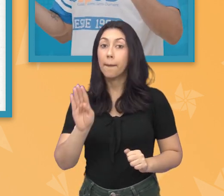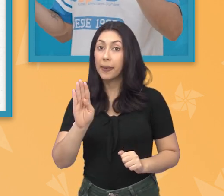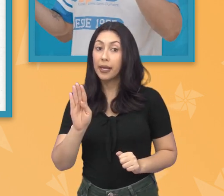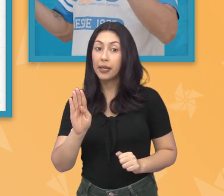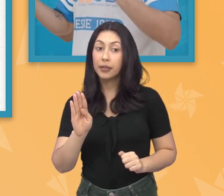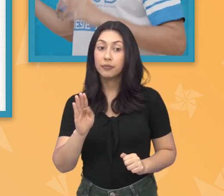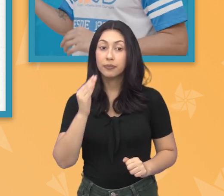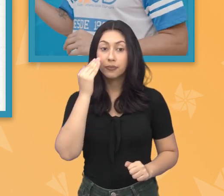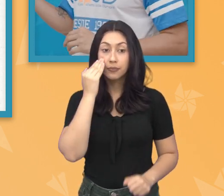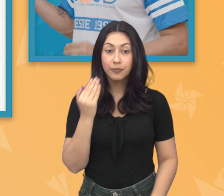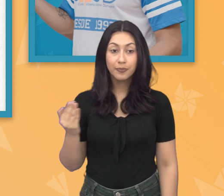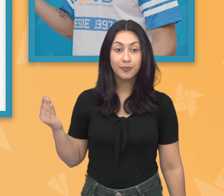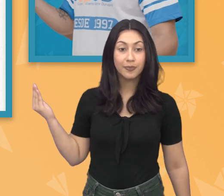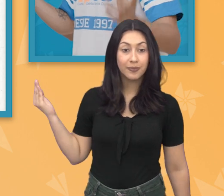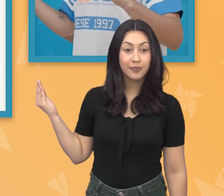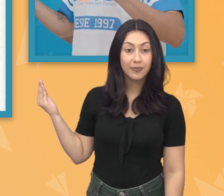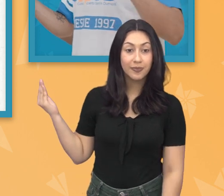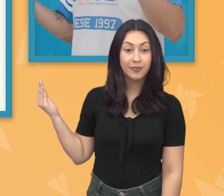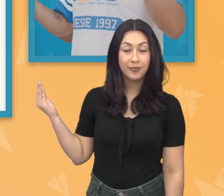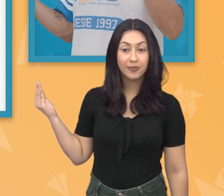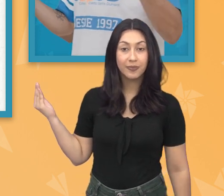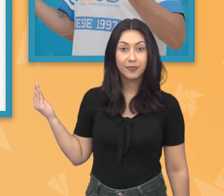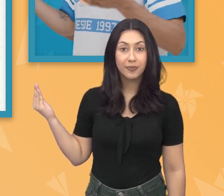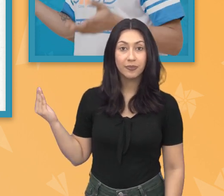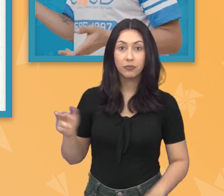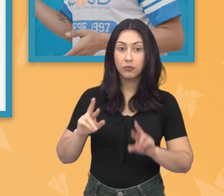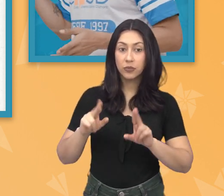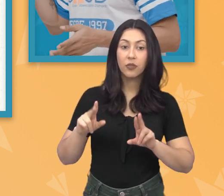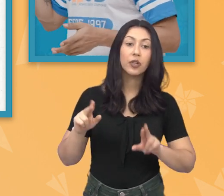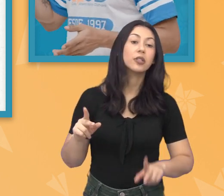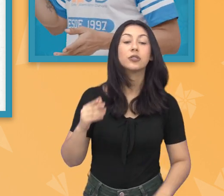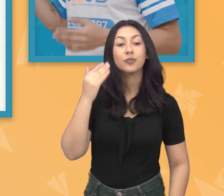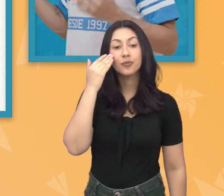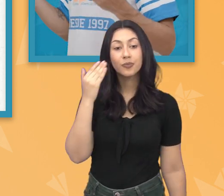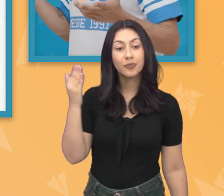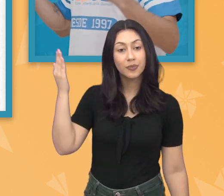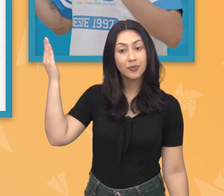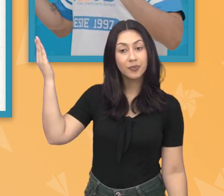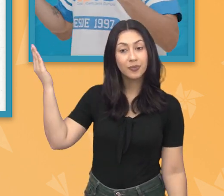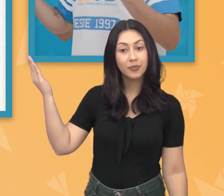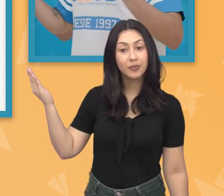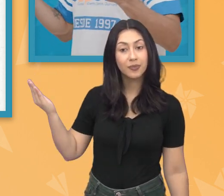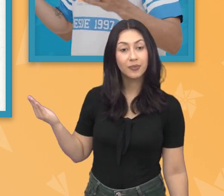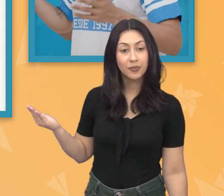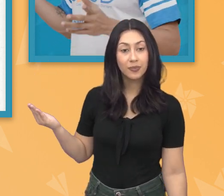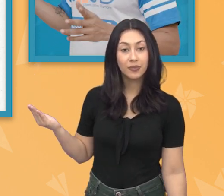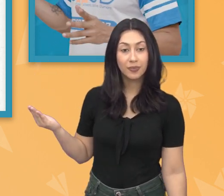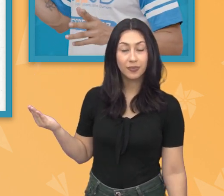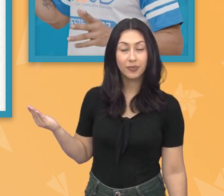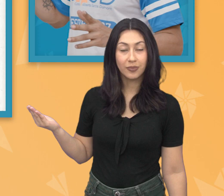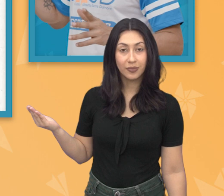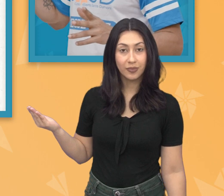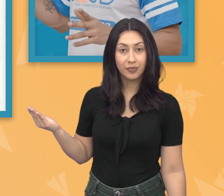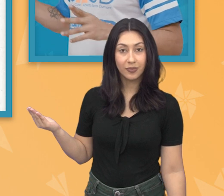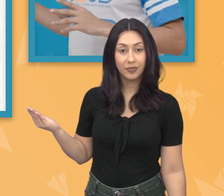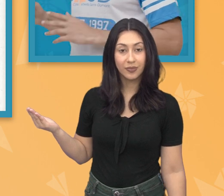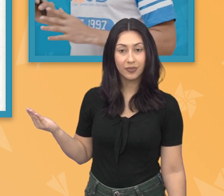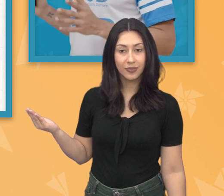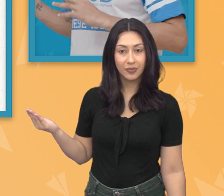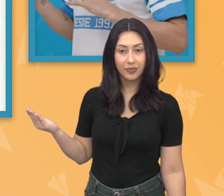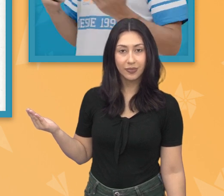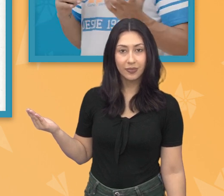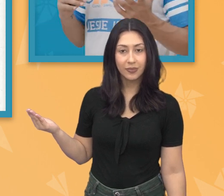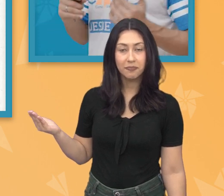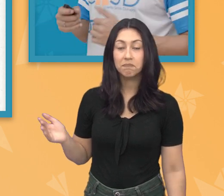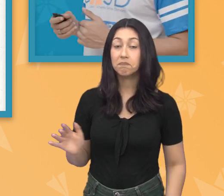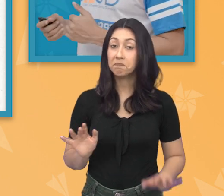Na alternativa C, destilação e coação. Alternativa D, extração e filtração. E alternativa E,